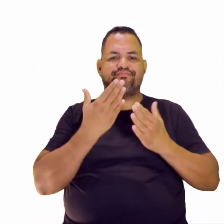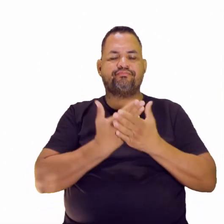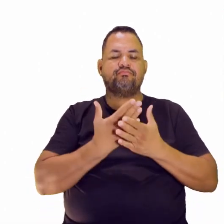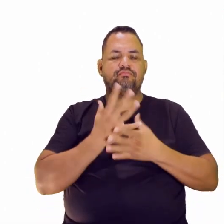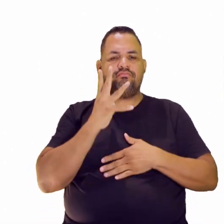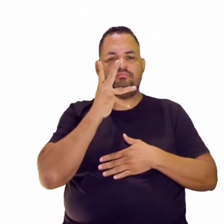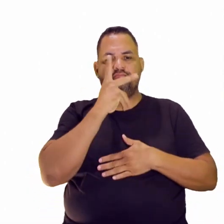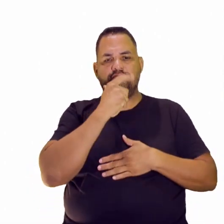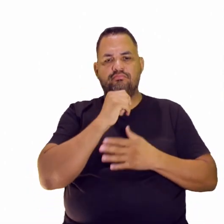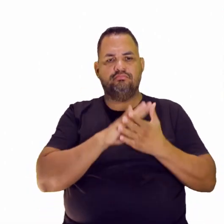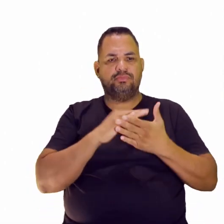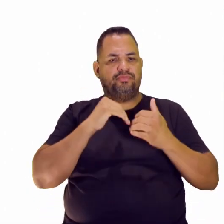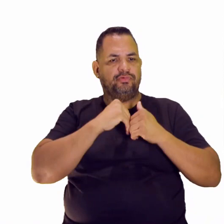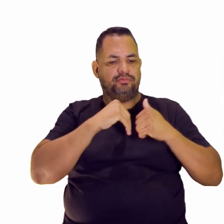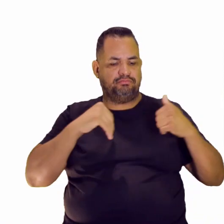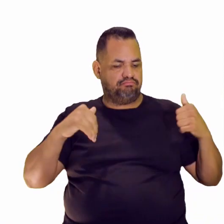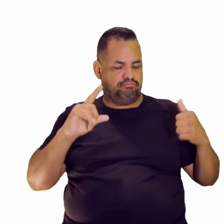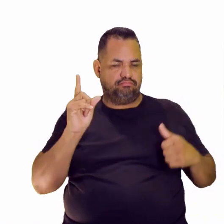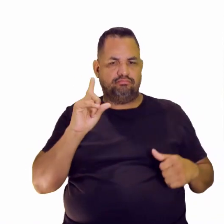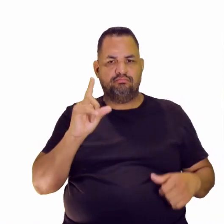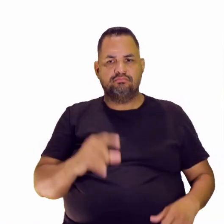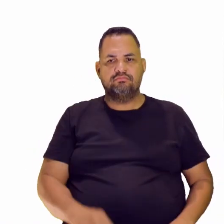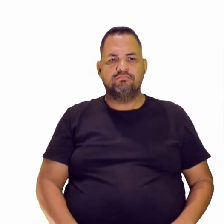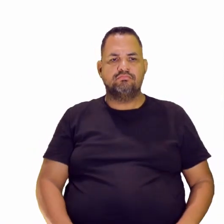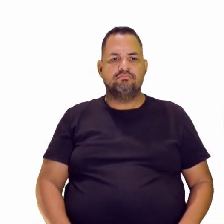Ele não ficou isolado,